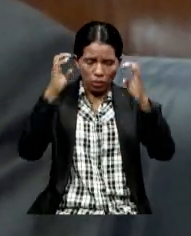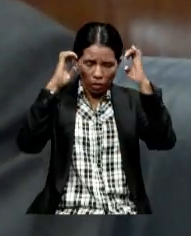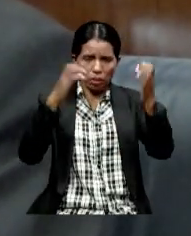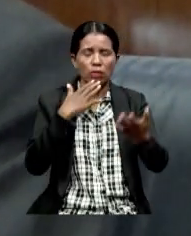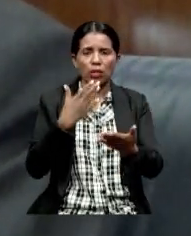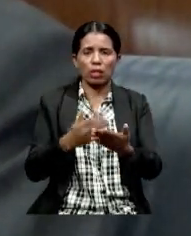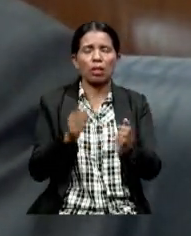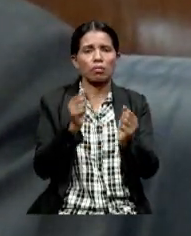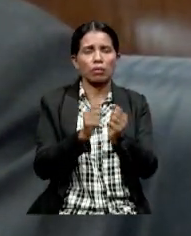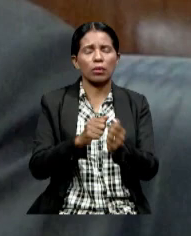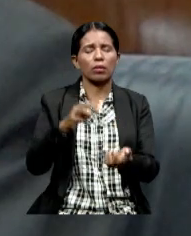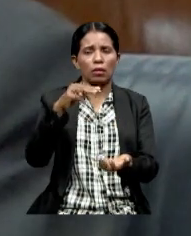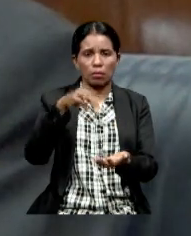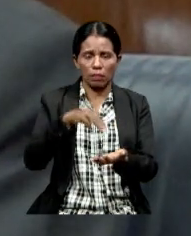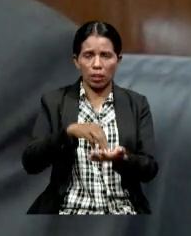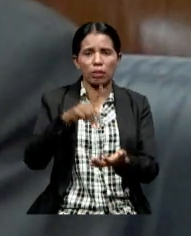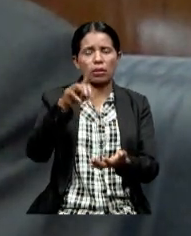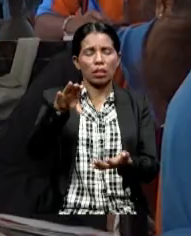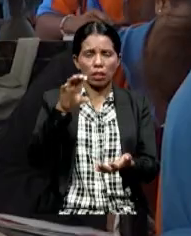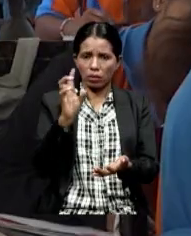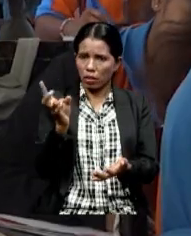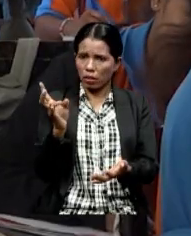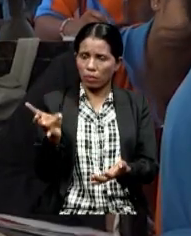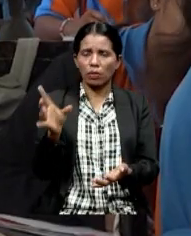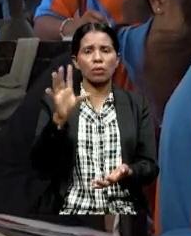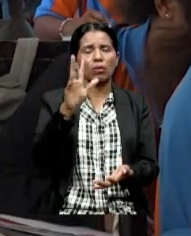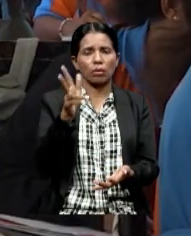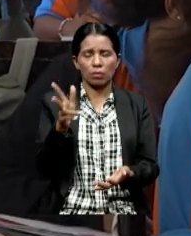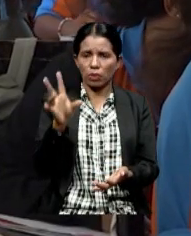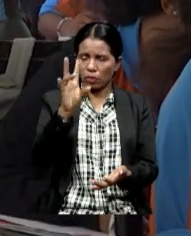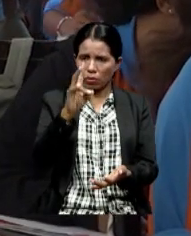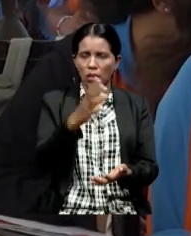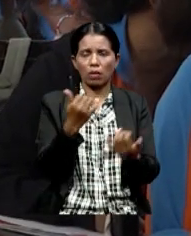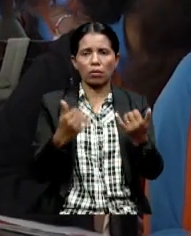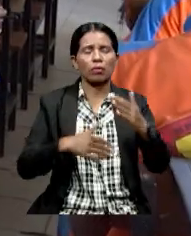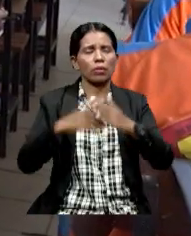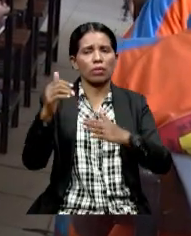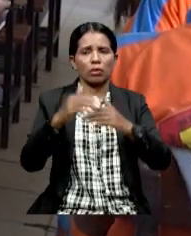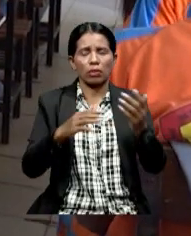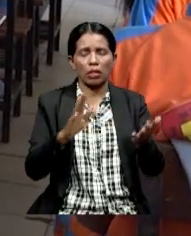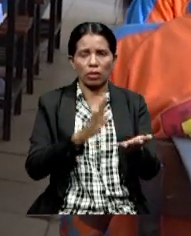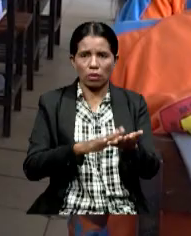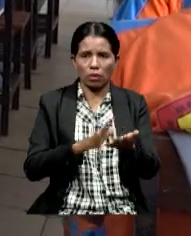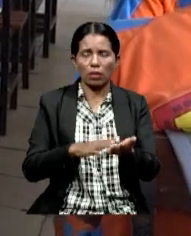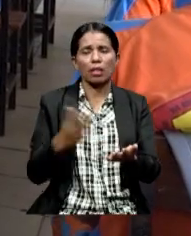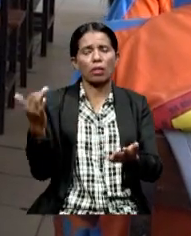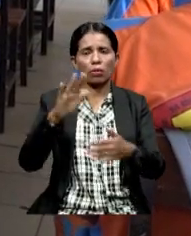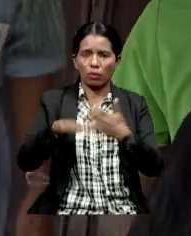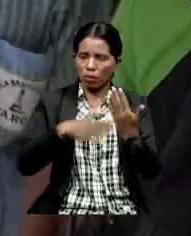milhão atos ida tolo no Lourcinhito, mas vai dar uma qualidade de infraestrutura no ensino, aprendizagem e escola cira,